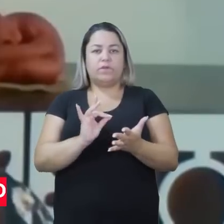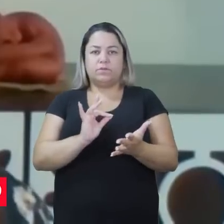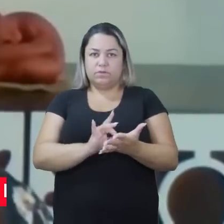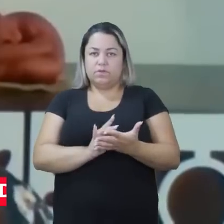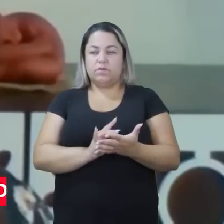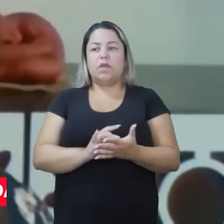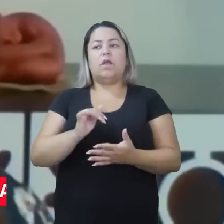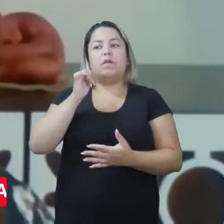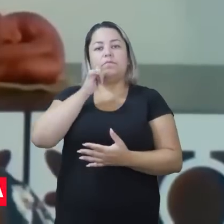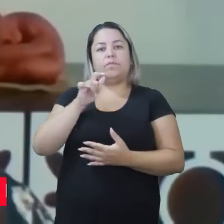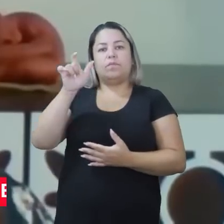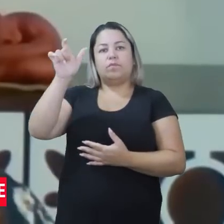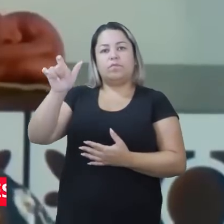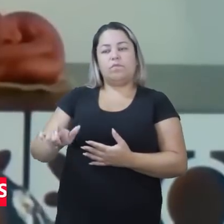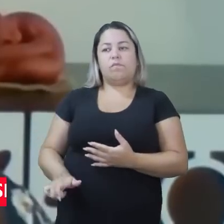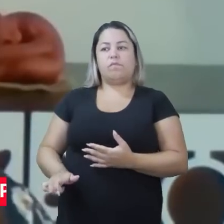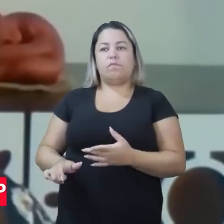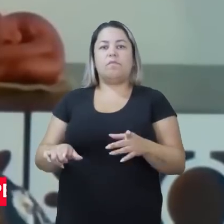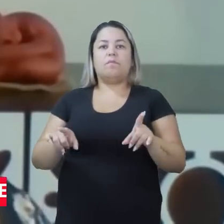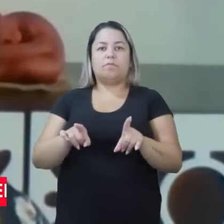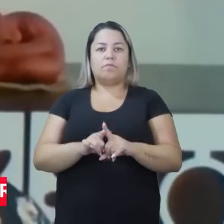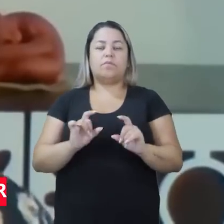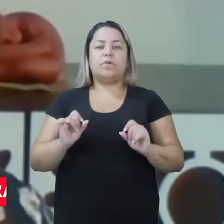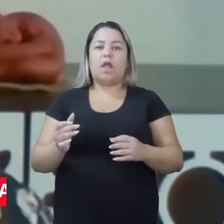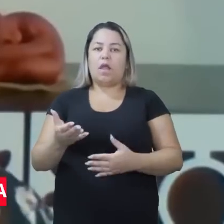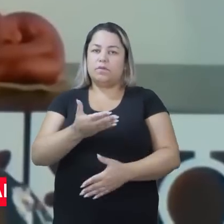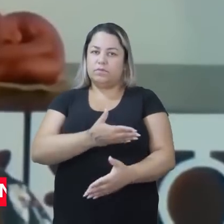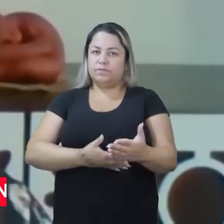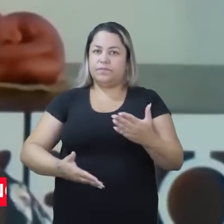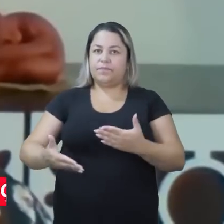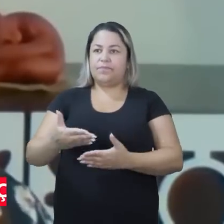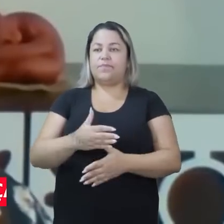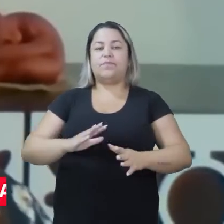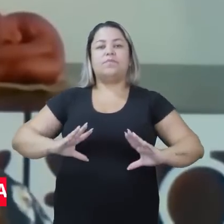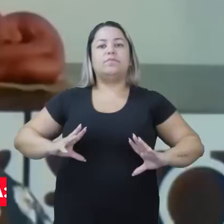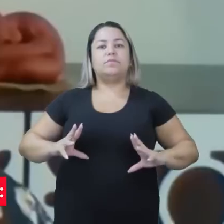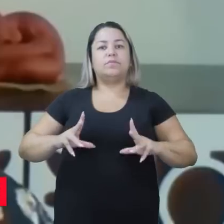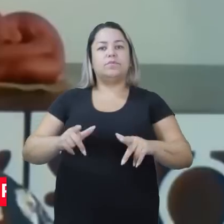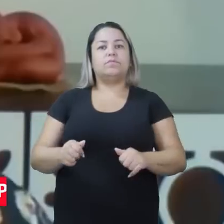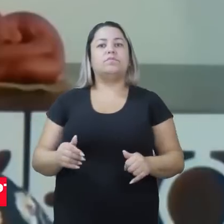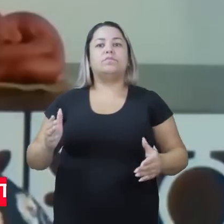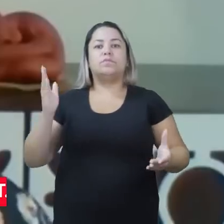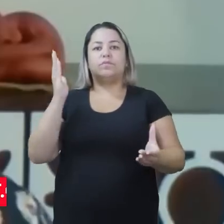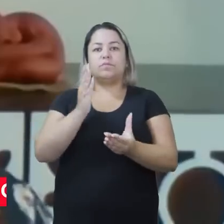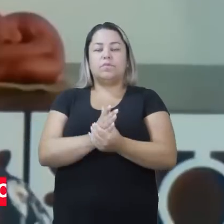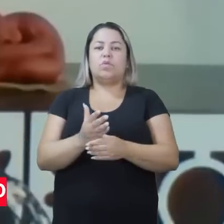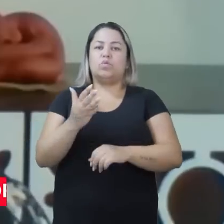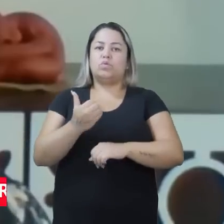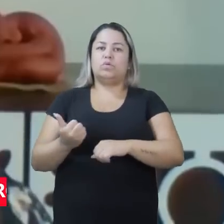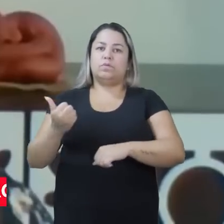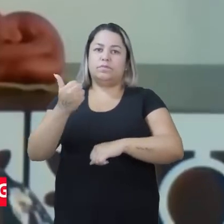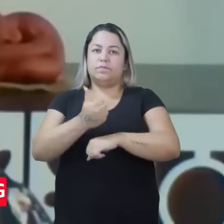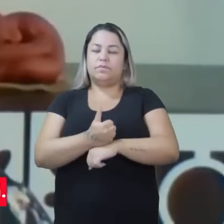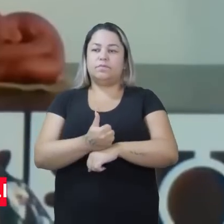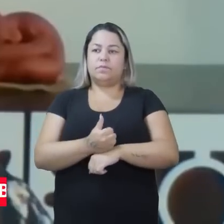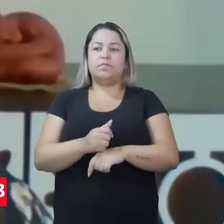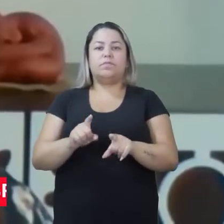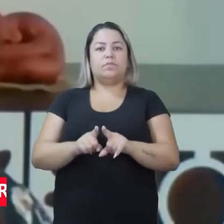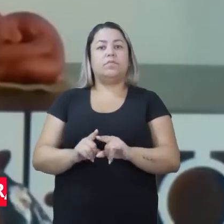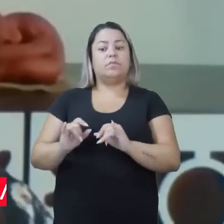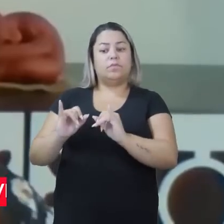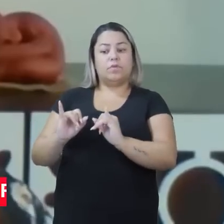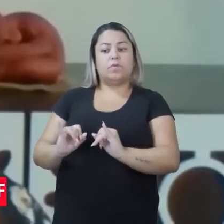Essa moça está completamente envolvida em todo o processo dos golpes de Estado. Ela era uma das